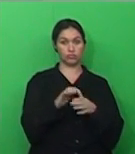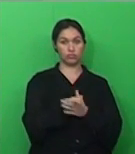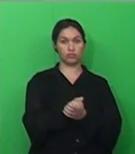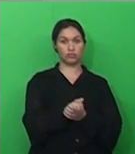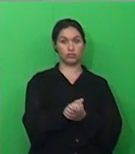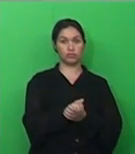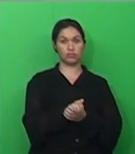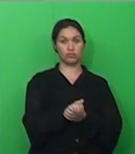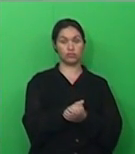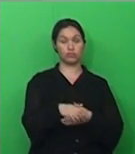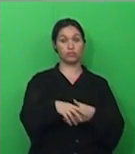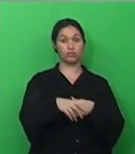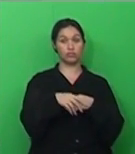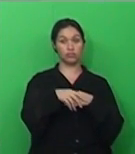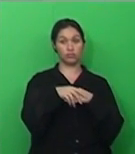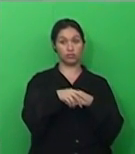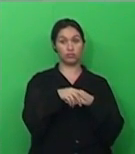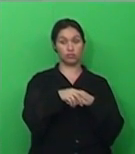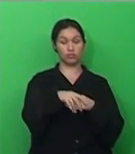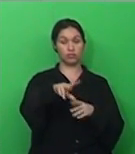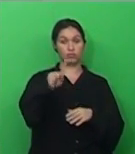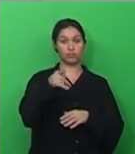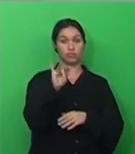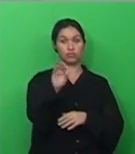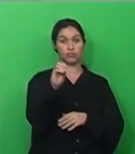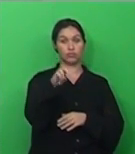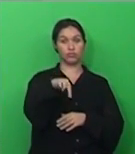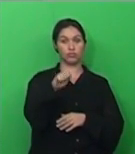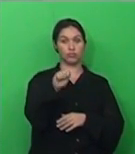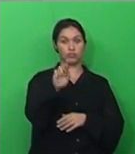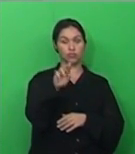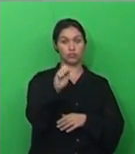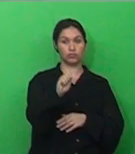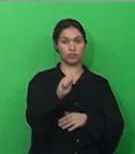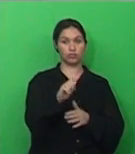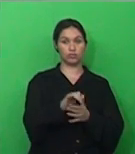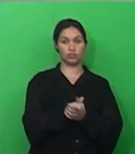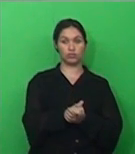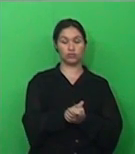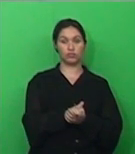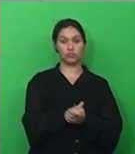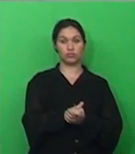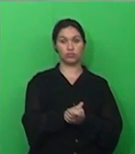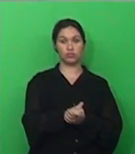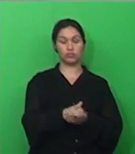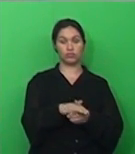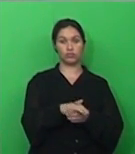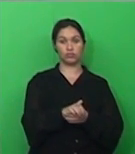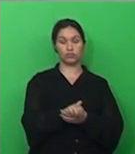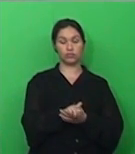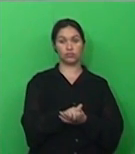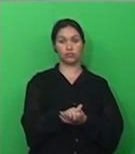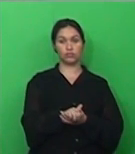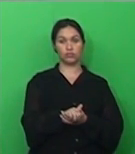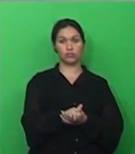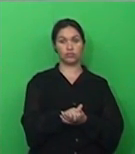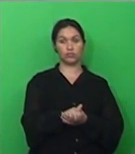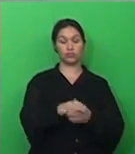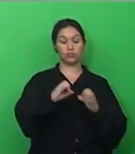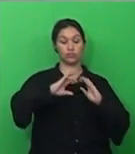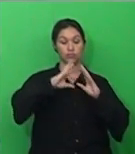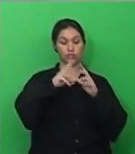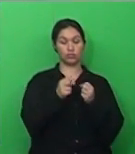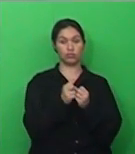Ionara, né, o Reveraldo e o Antônio Rossen, que trabalha com vocês. Qualquer negócio que dura 20 anos já